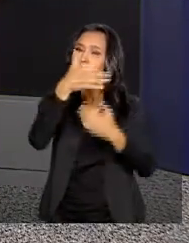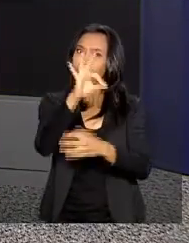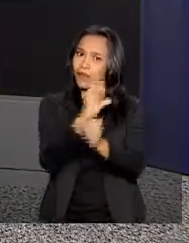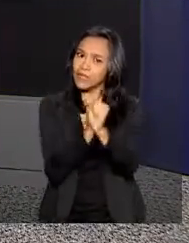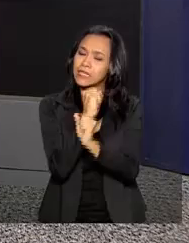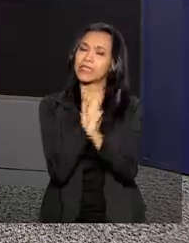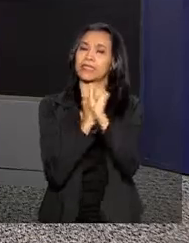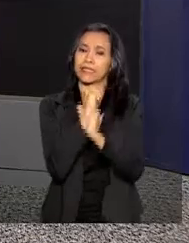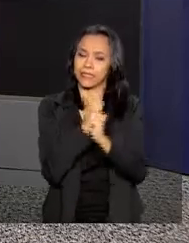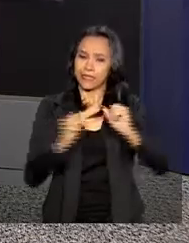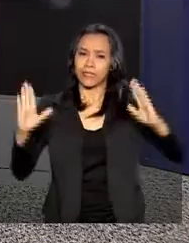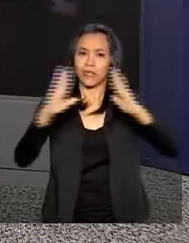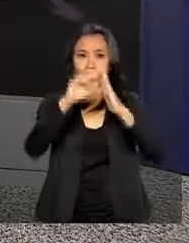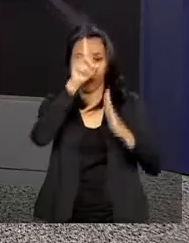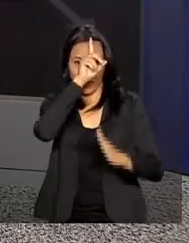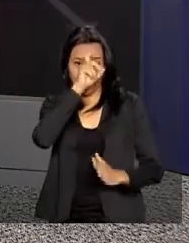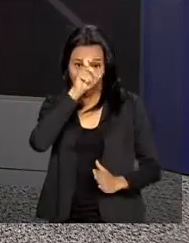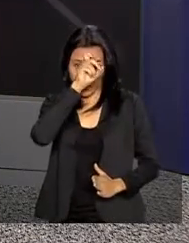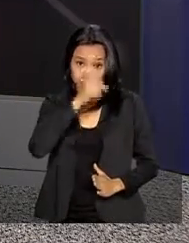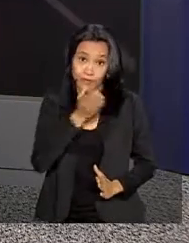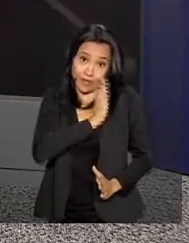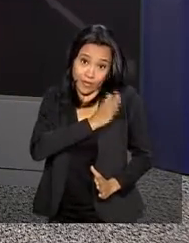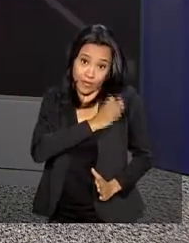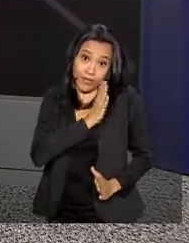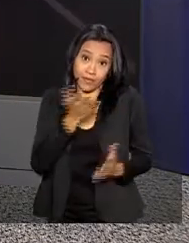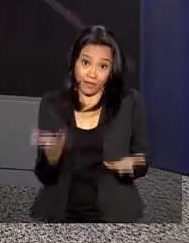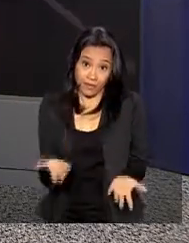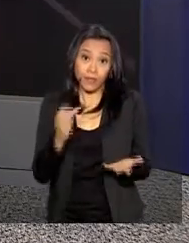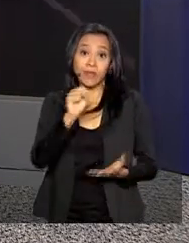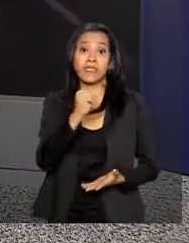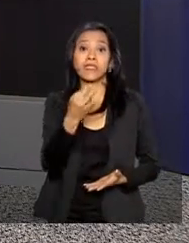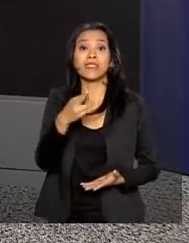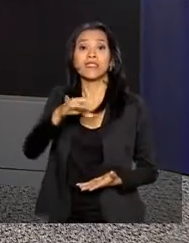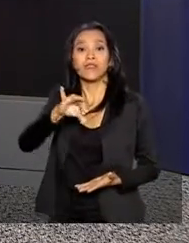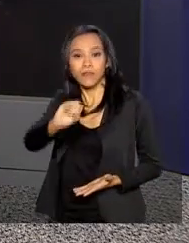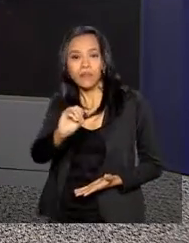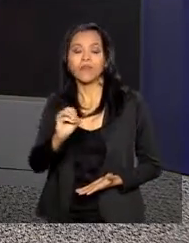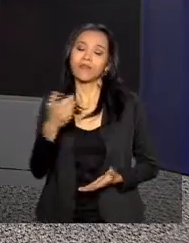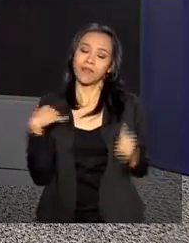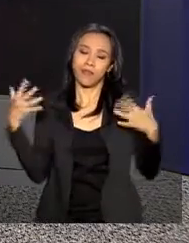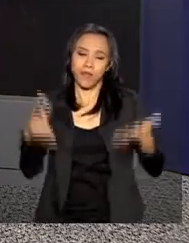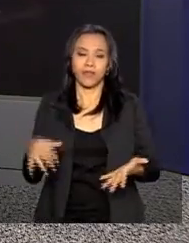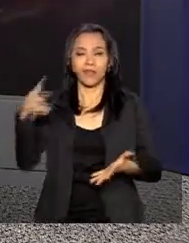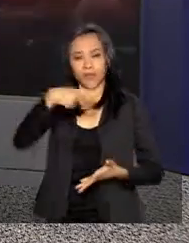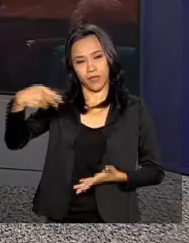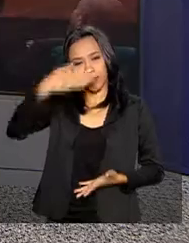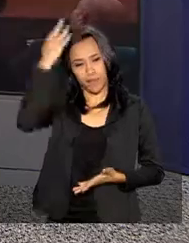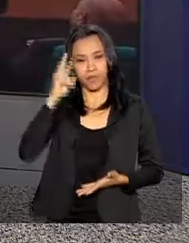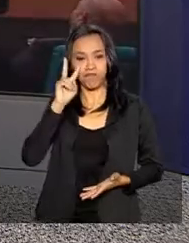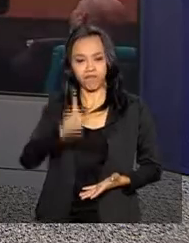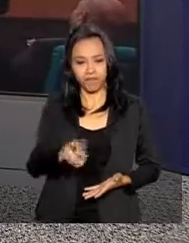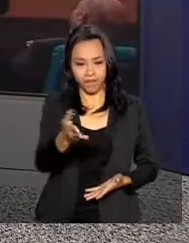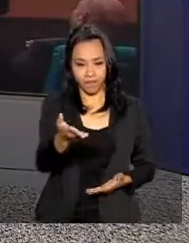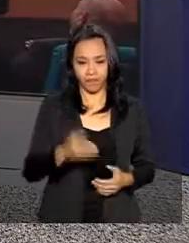de cardiologia do hospital sírio libanês o presidente michel temer participa do evento acompanhe